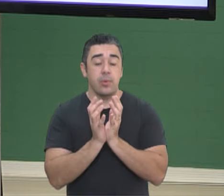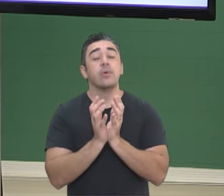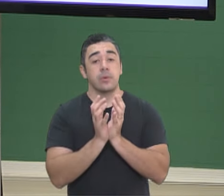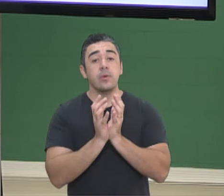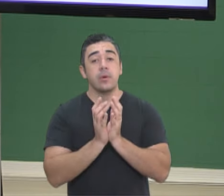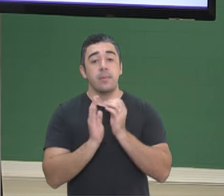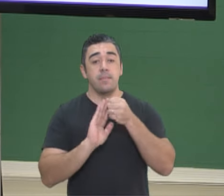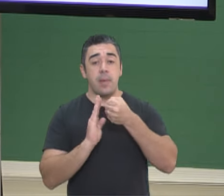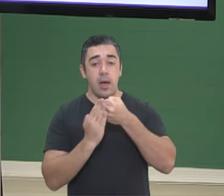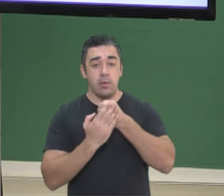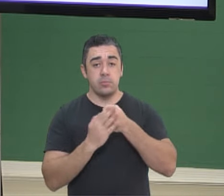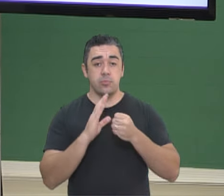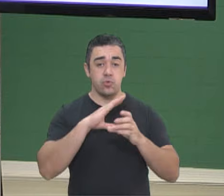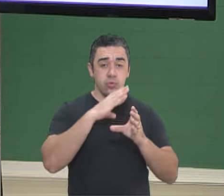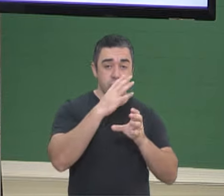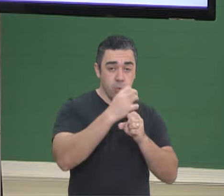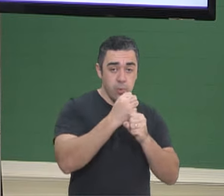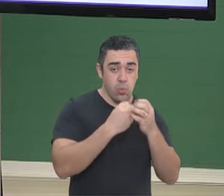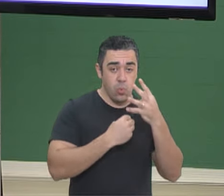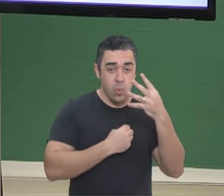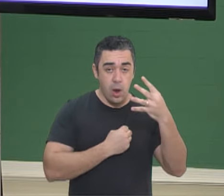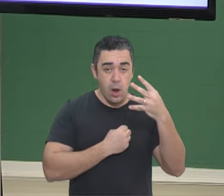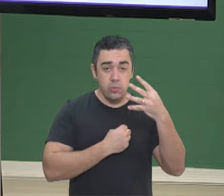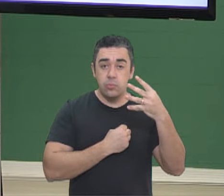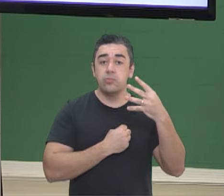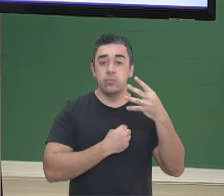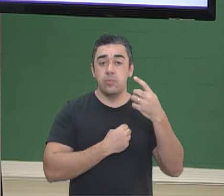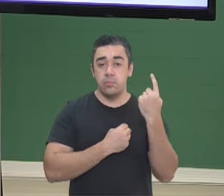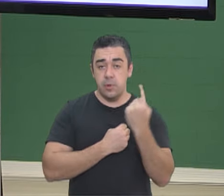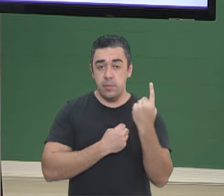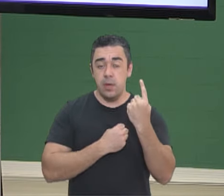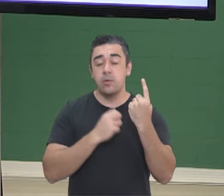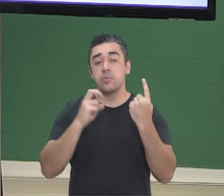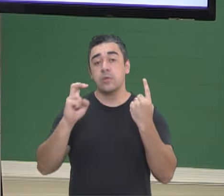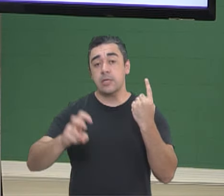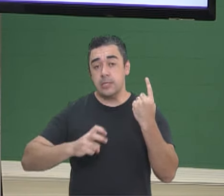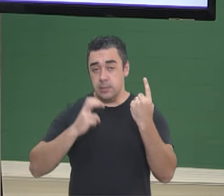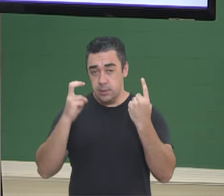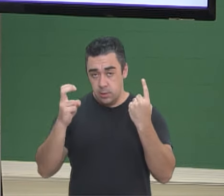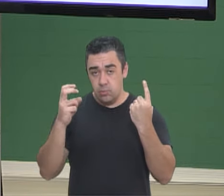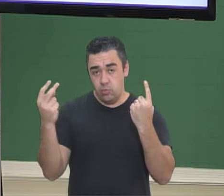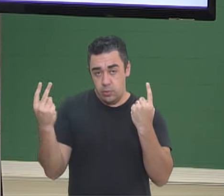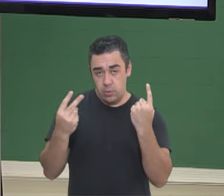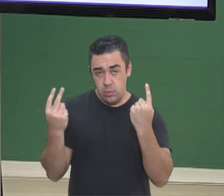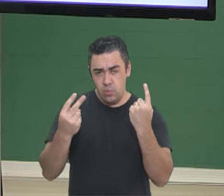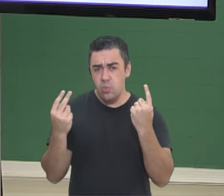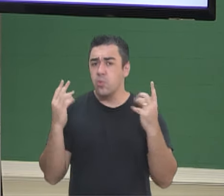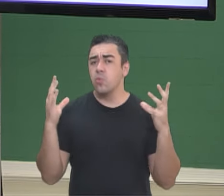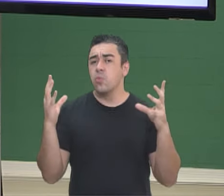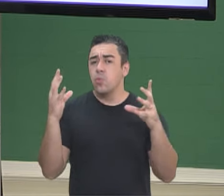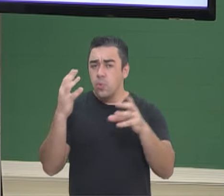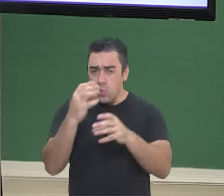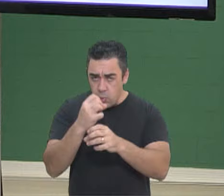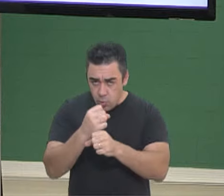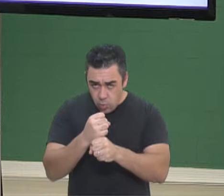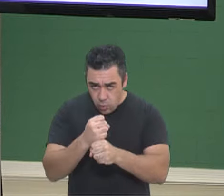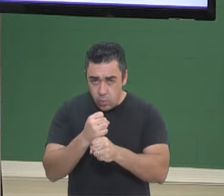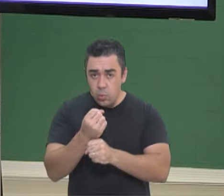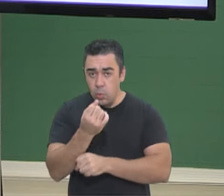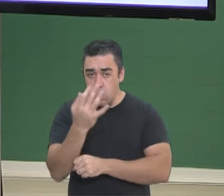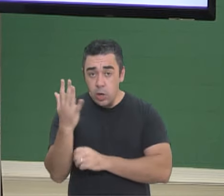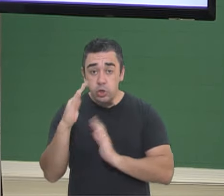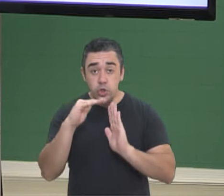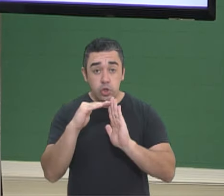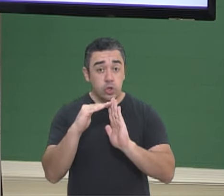4 pontos no primeiro turno e 5 pontos no segundo turno. Quantos pontos a equipe obteve